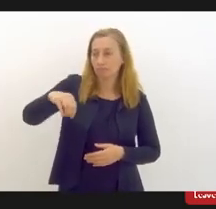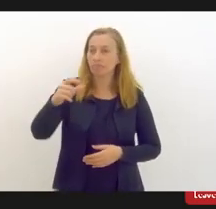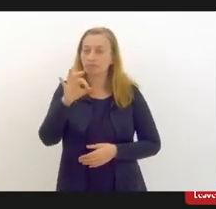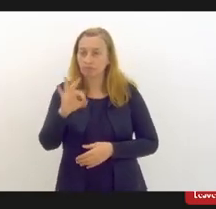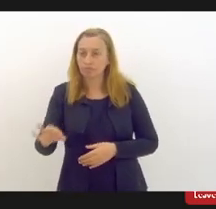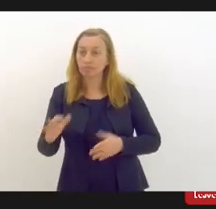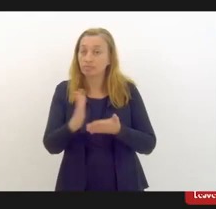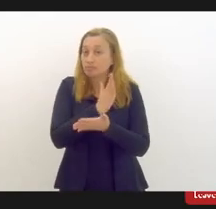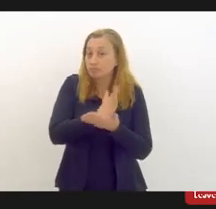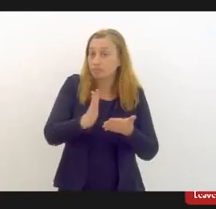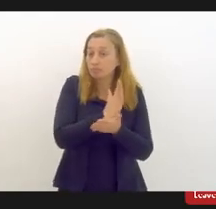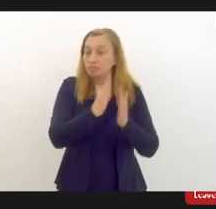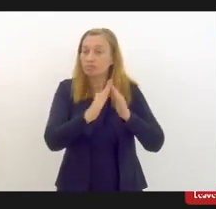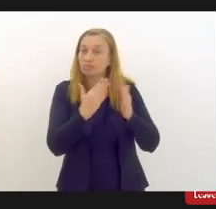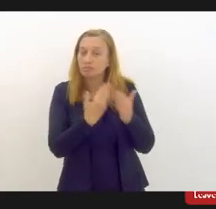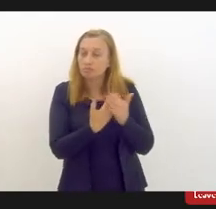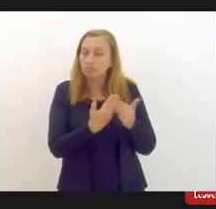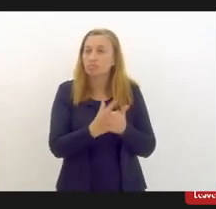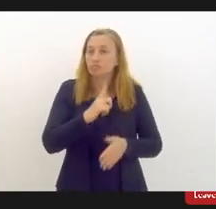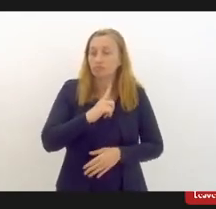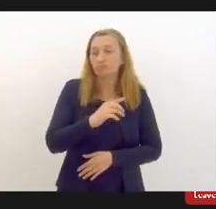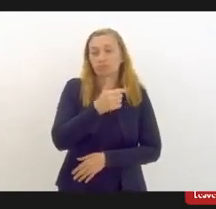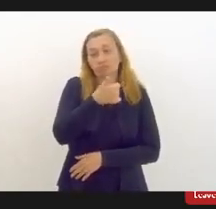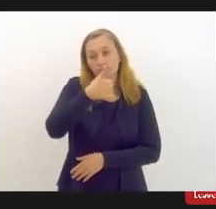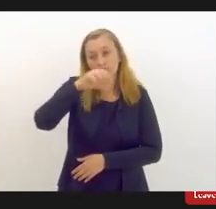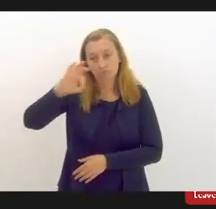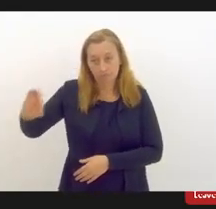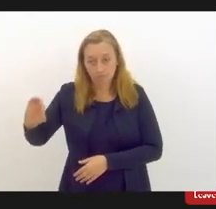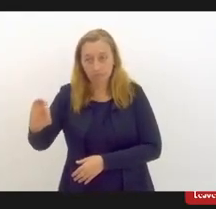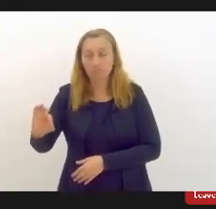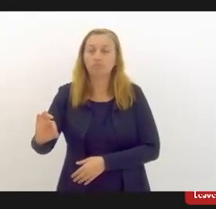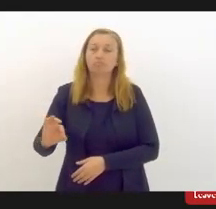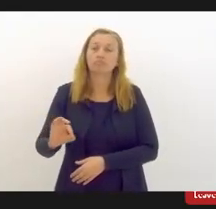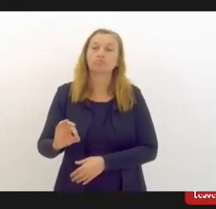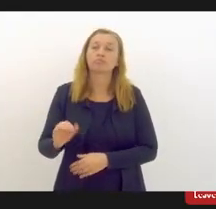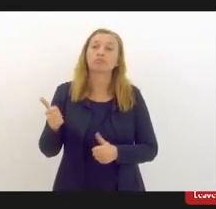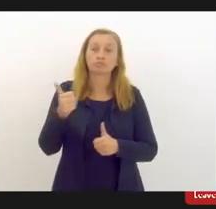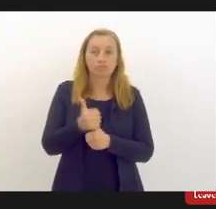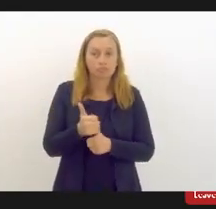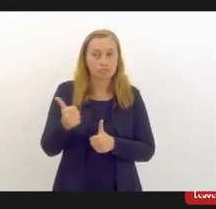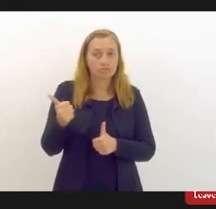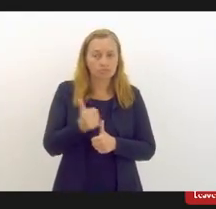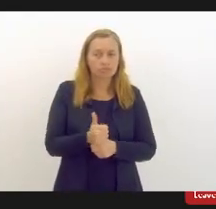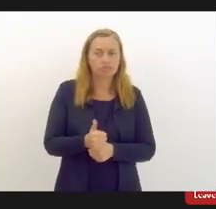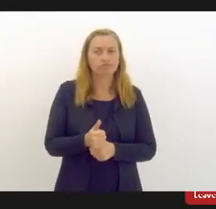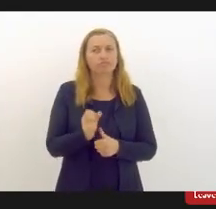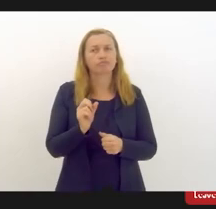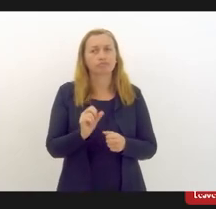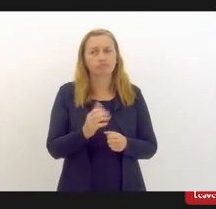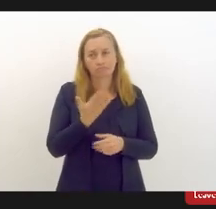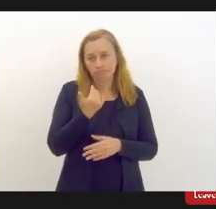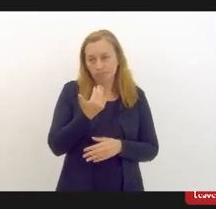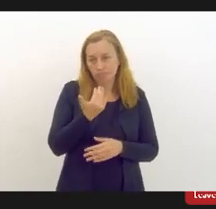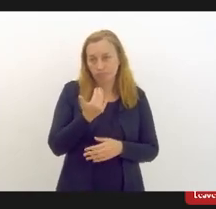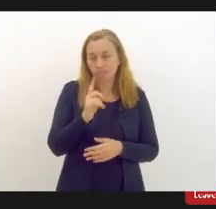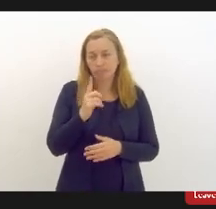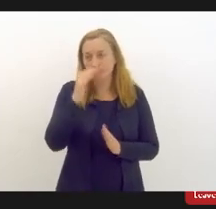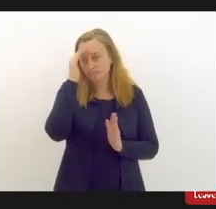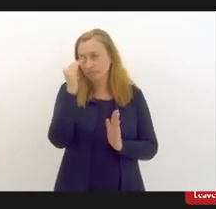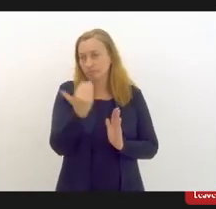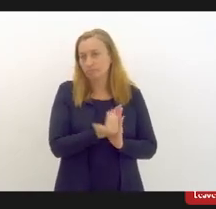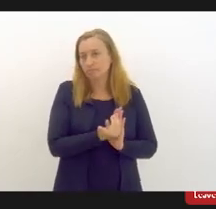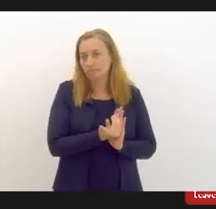mas algumas escolas têm 100%. E aí as substituições acabam sendo feitas, não